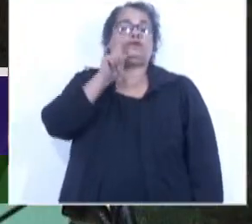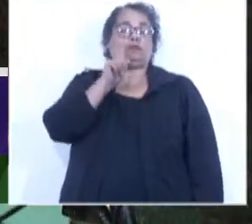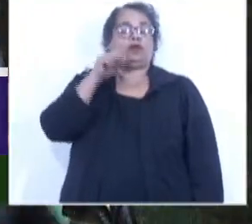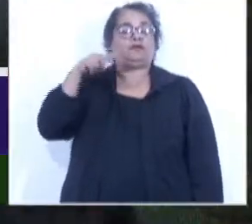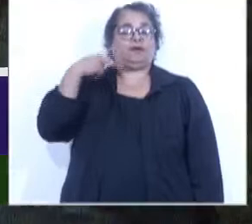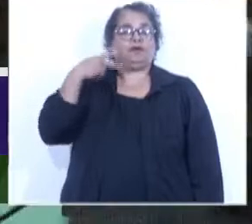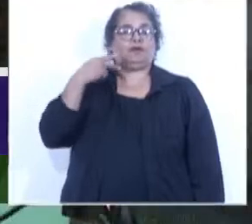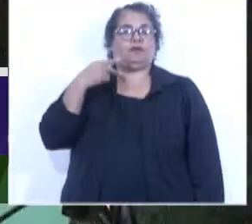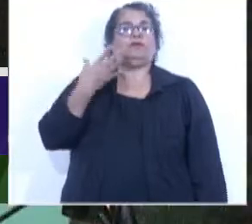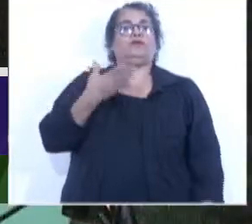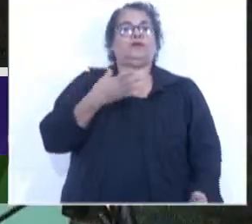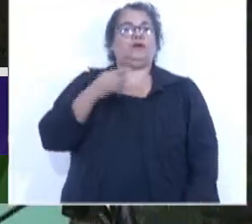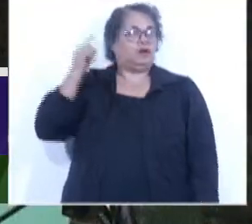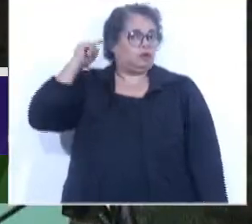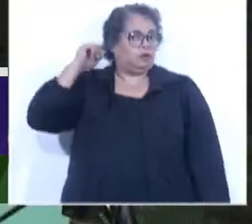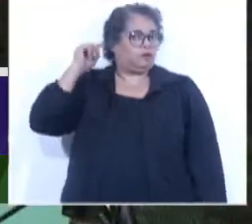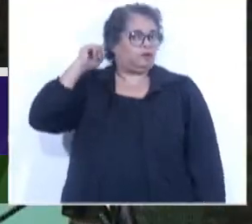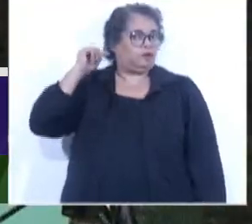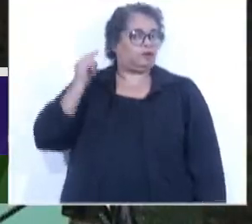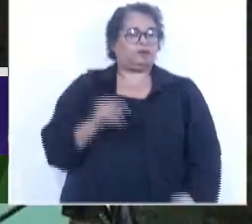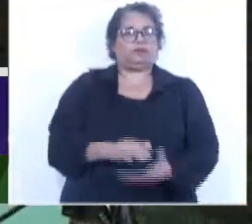vereador Dr Higino